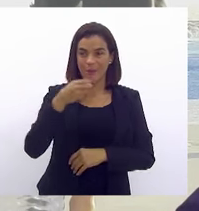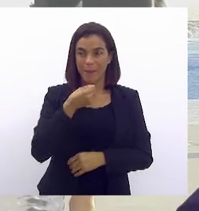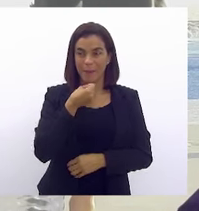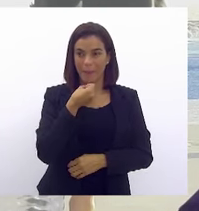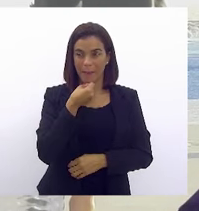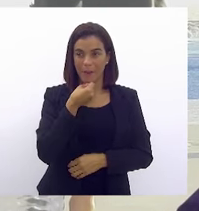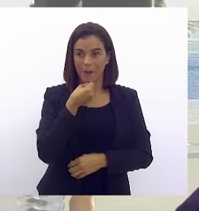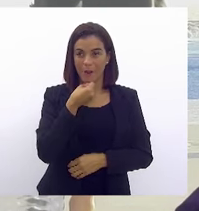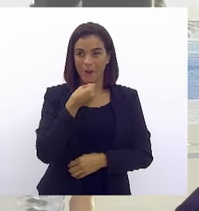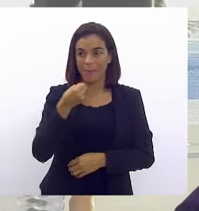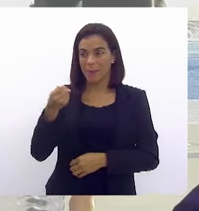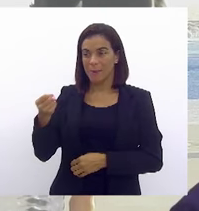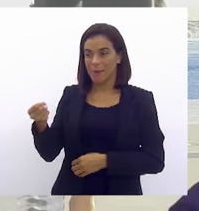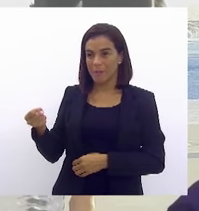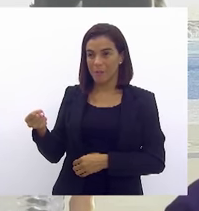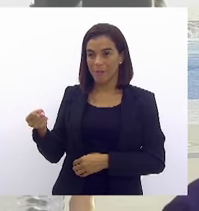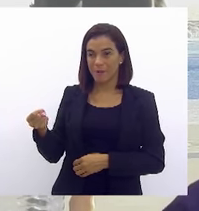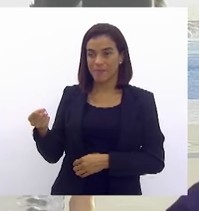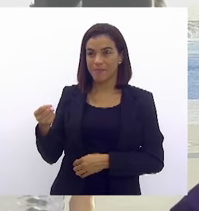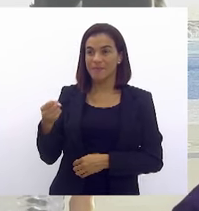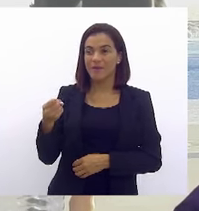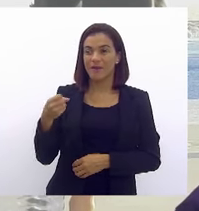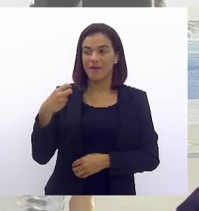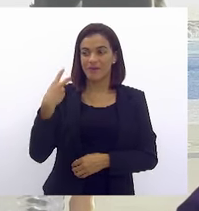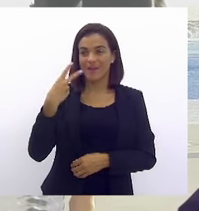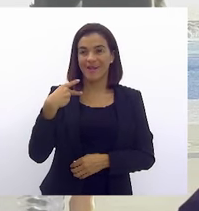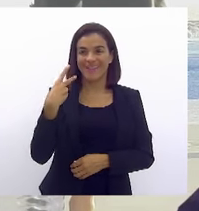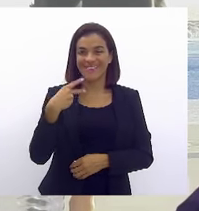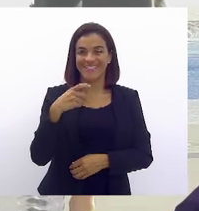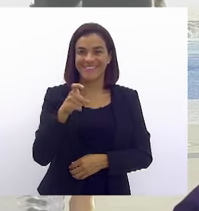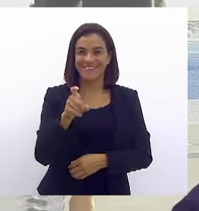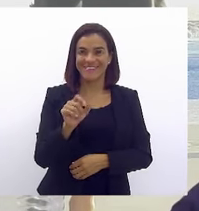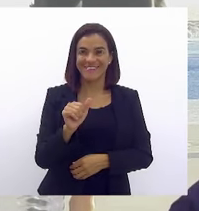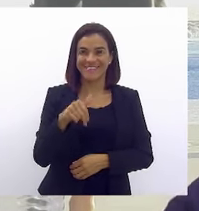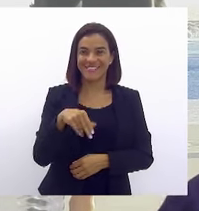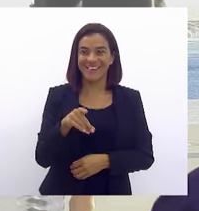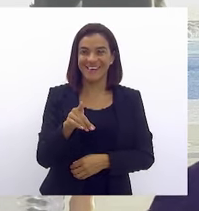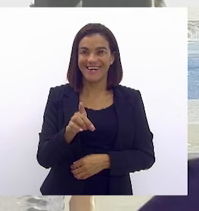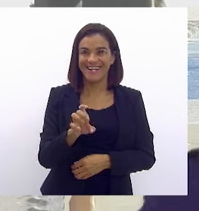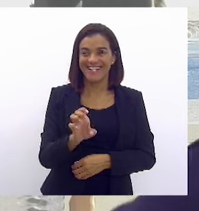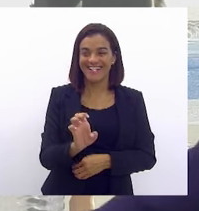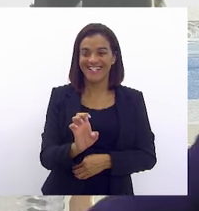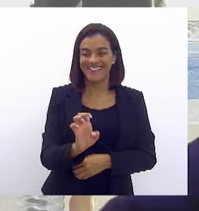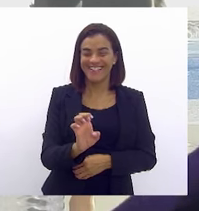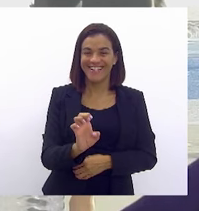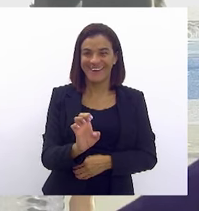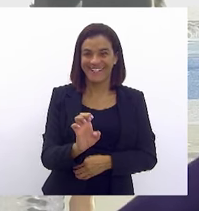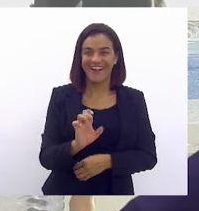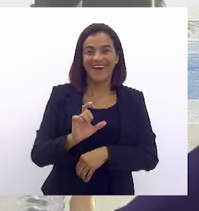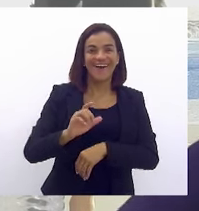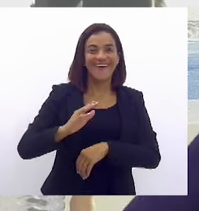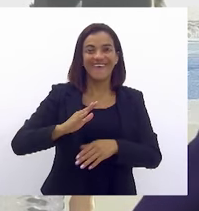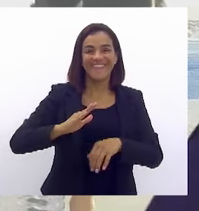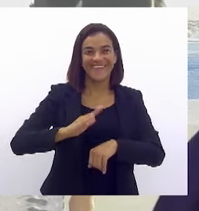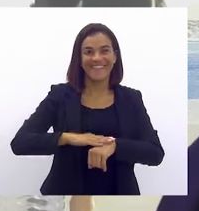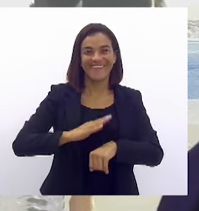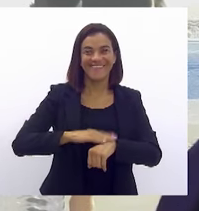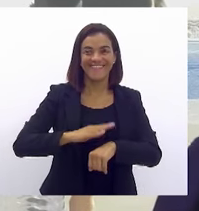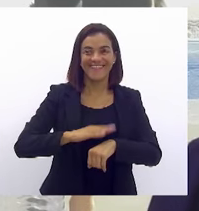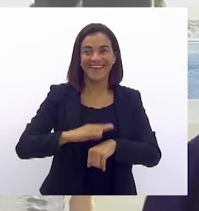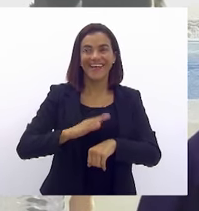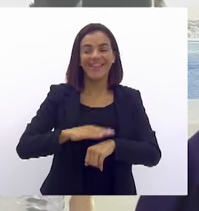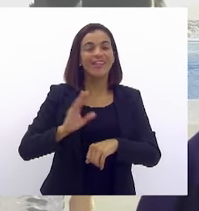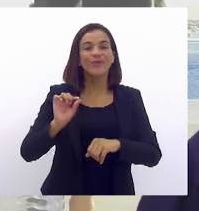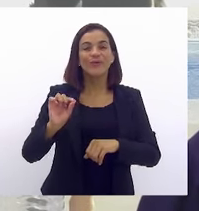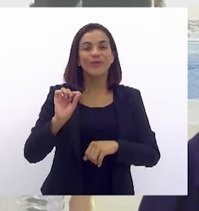passar aqui ao nobre vereador Xande, para que a gente possa aproveitar esse momento como um momento de depuração